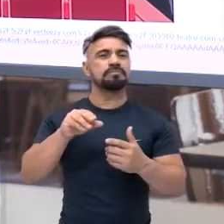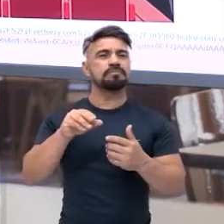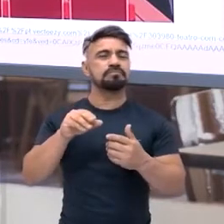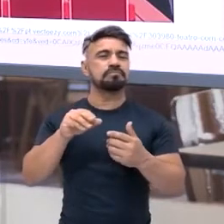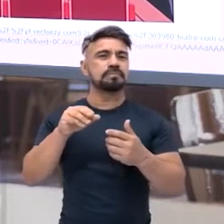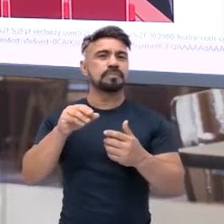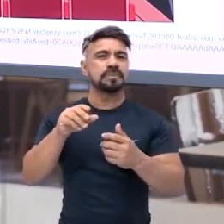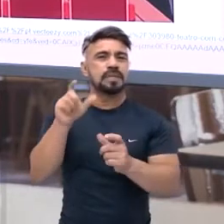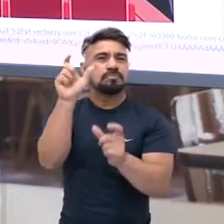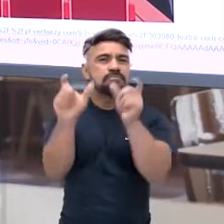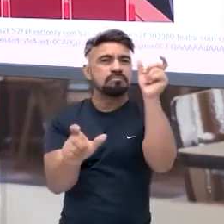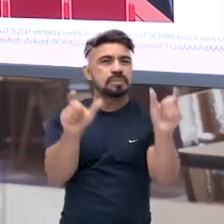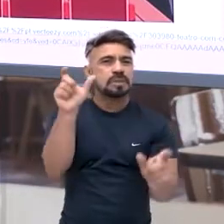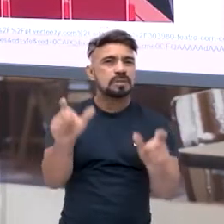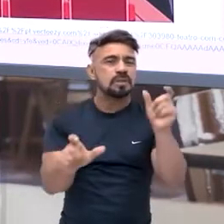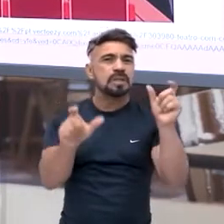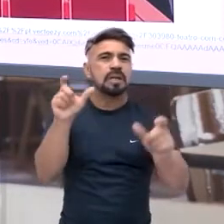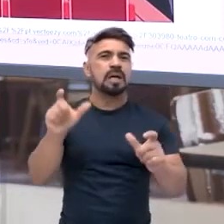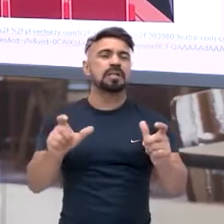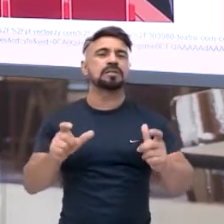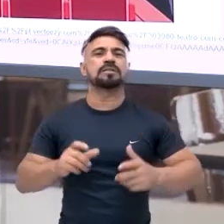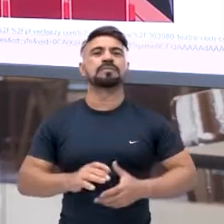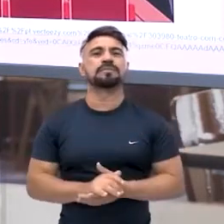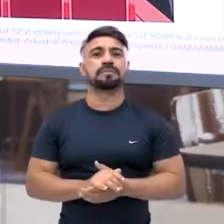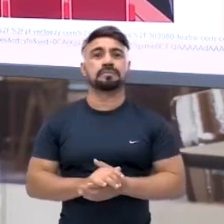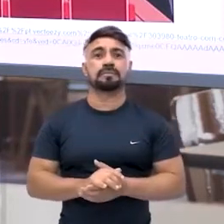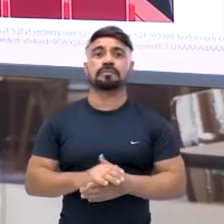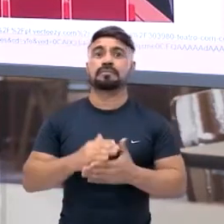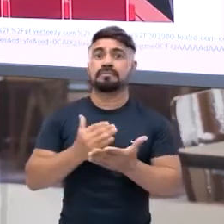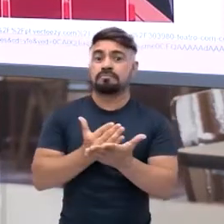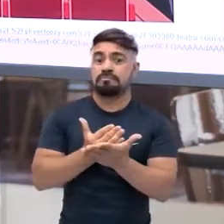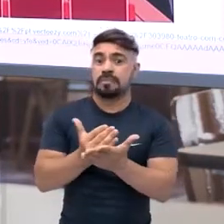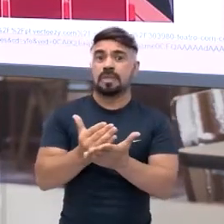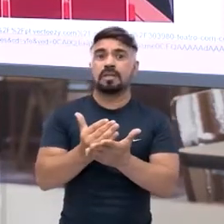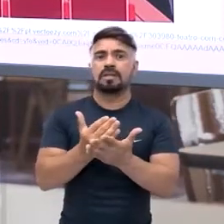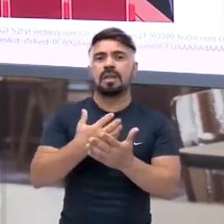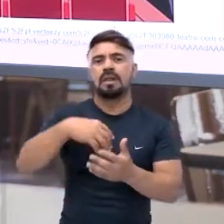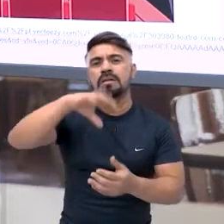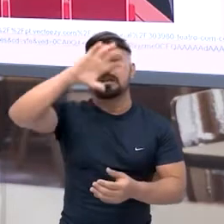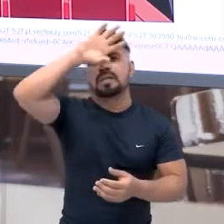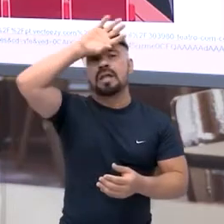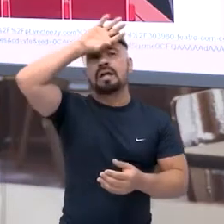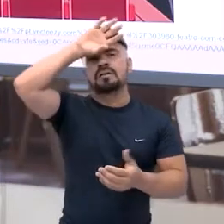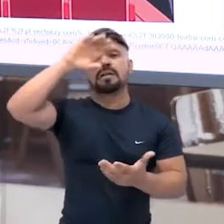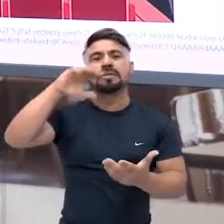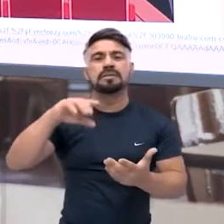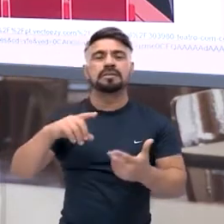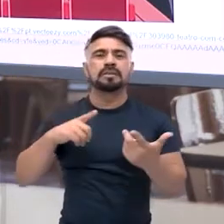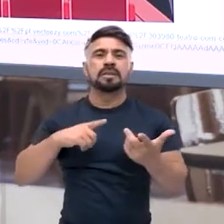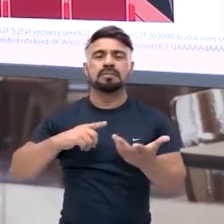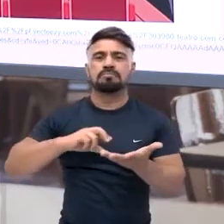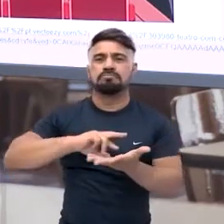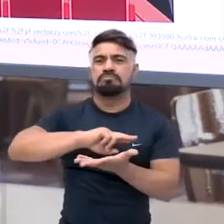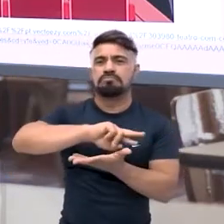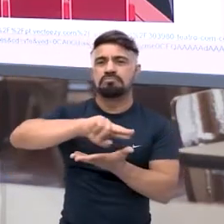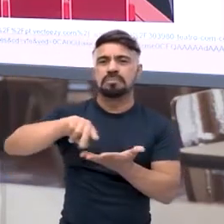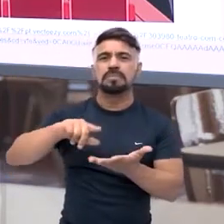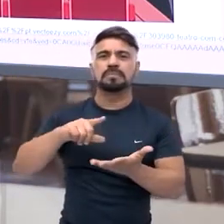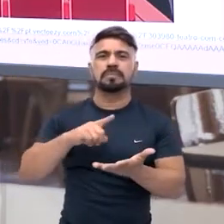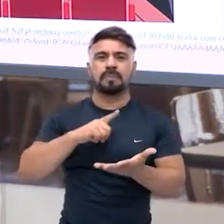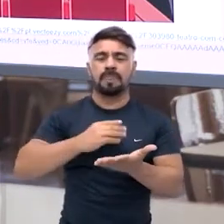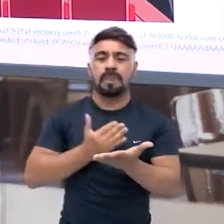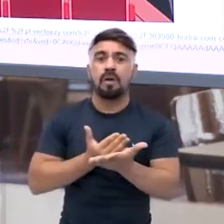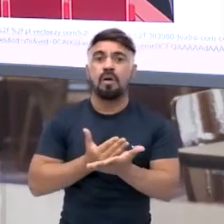a desenvolver os seus personagens e a partir daí os dramas, as peripécias, as